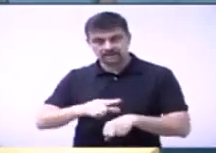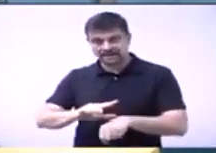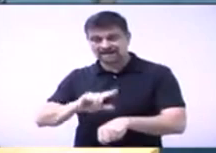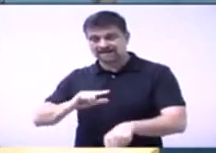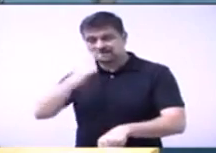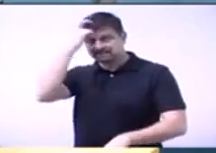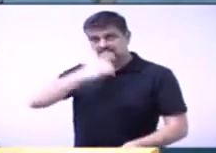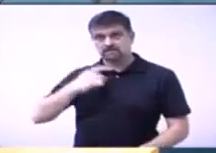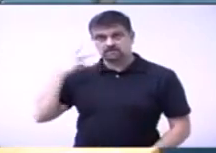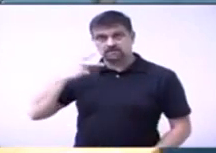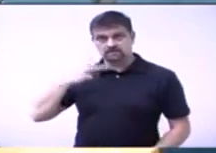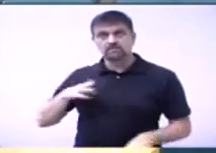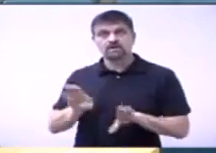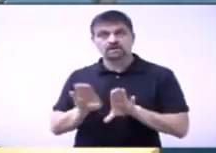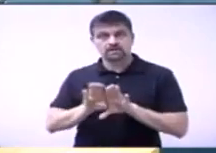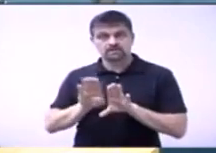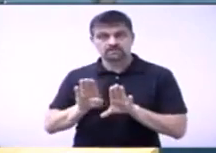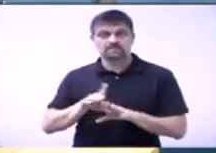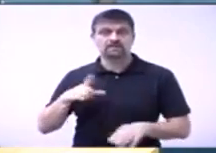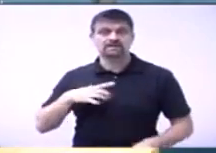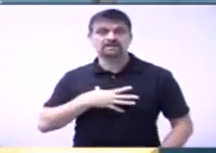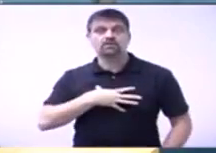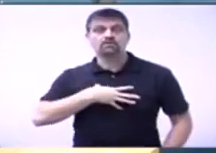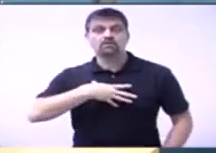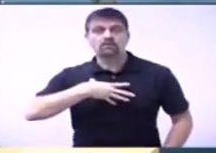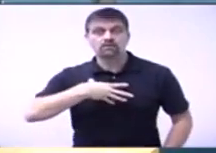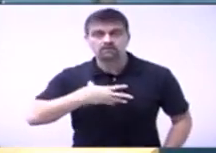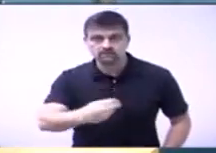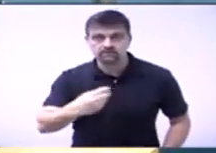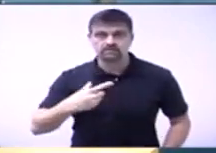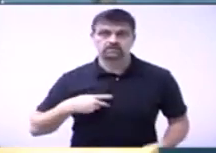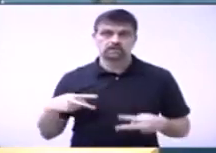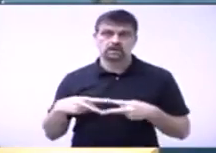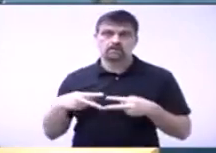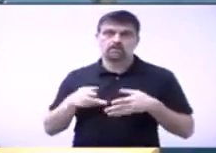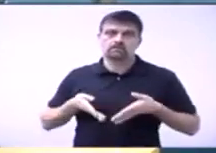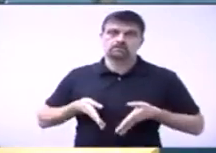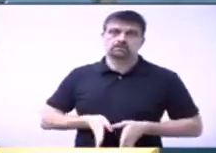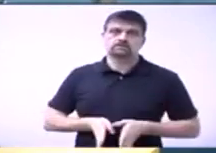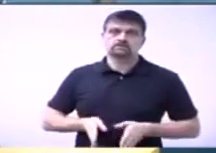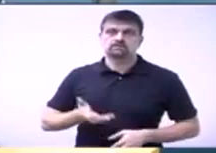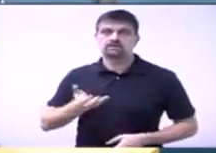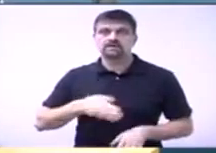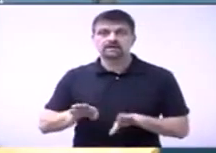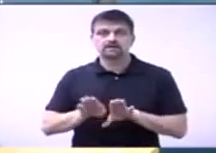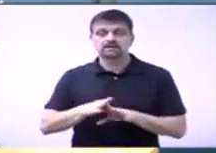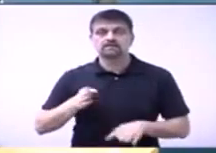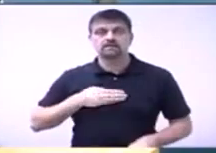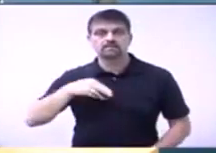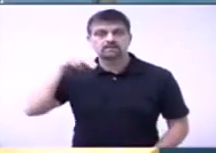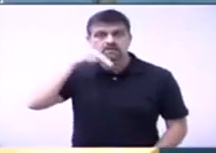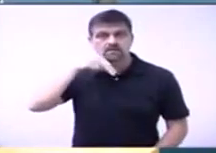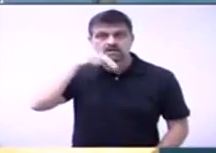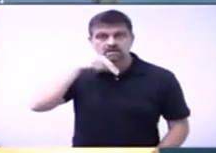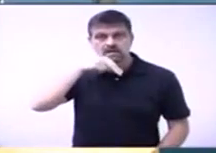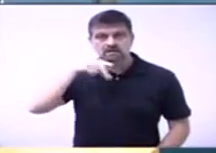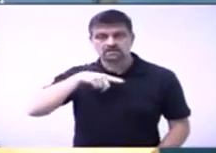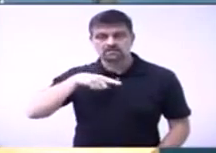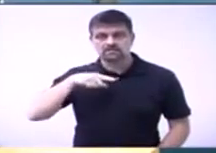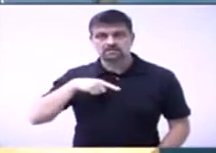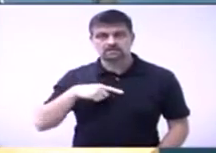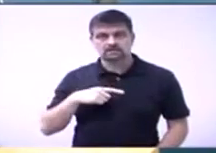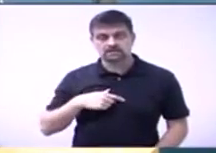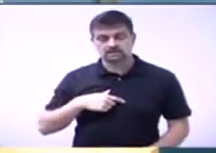sou cidadã paulinense. Tenho filhos cidadãos paulinenses. E quero que os meus netos também tenham uma terra